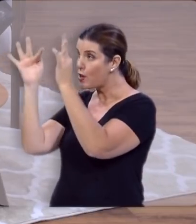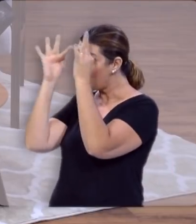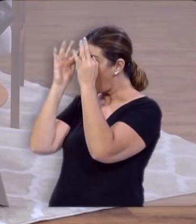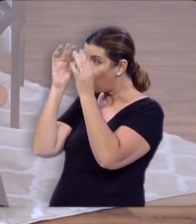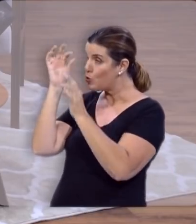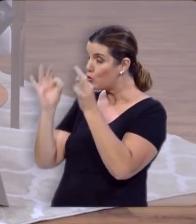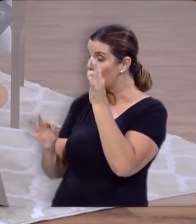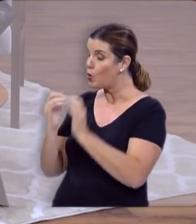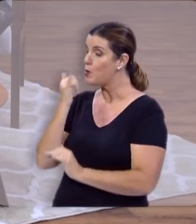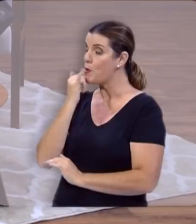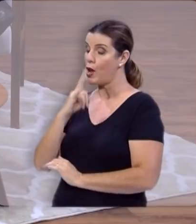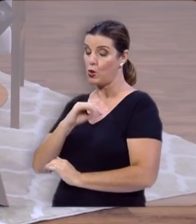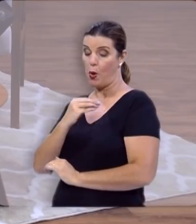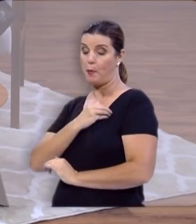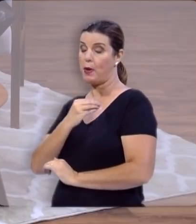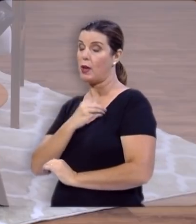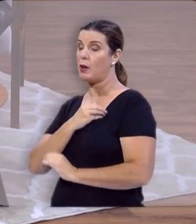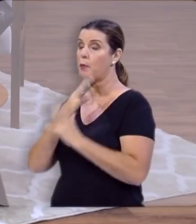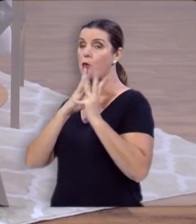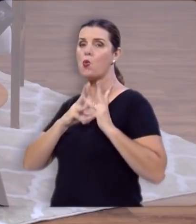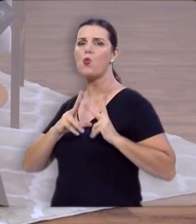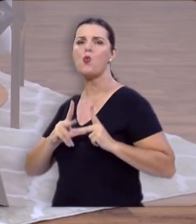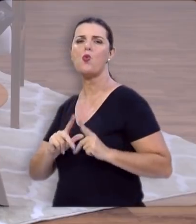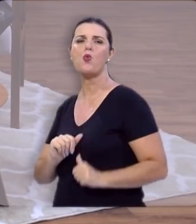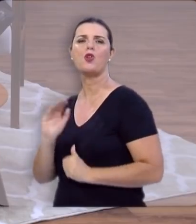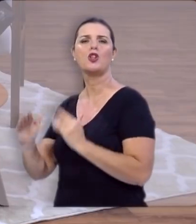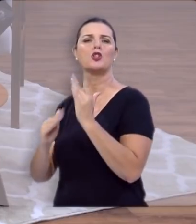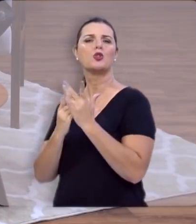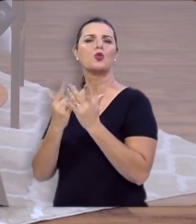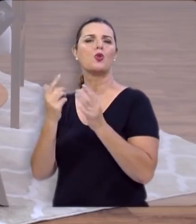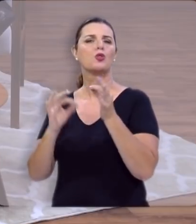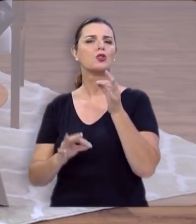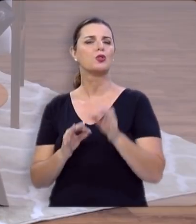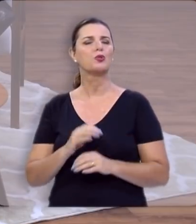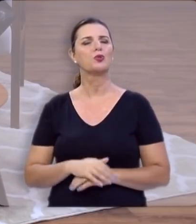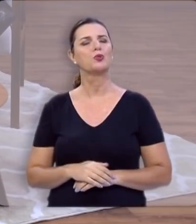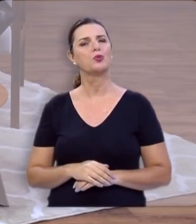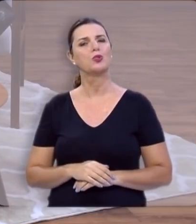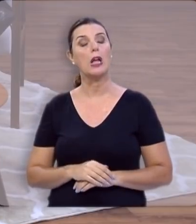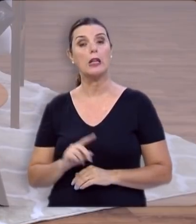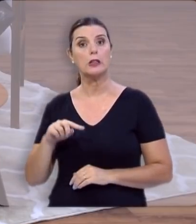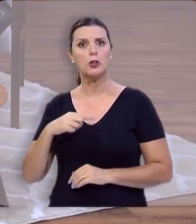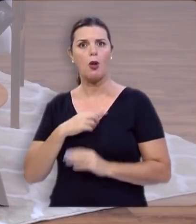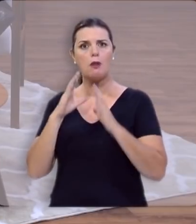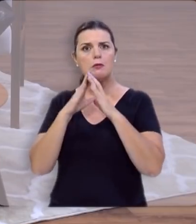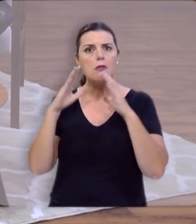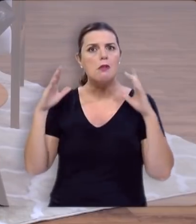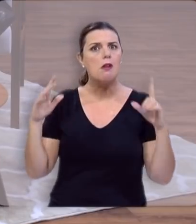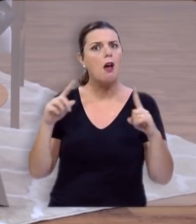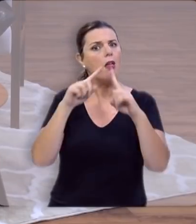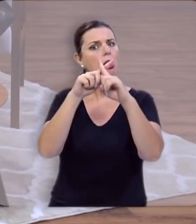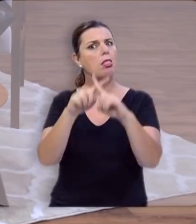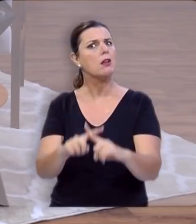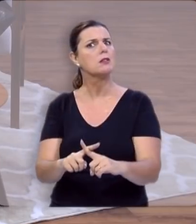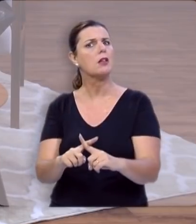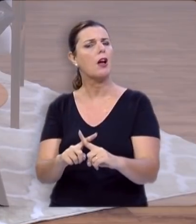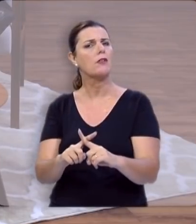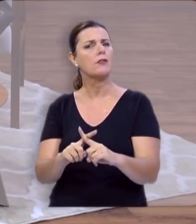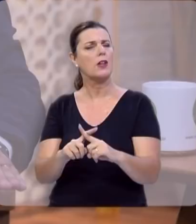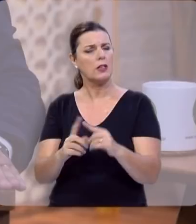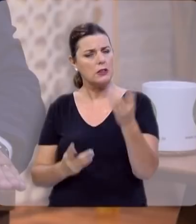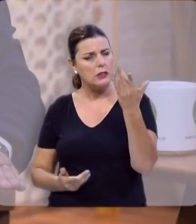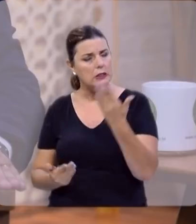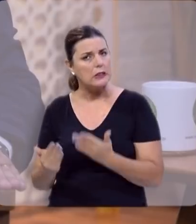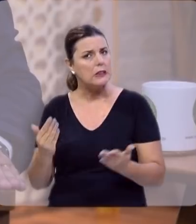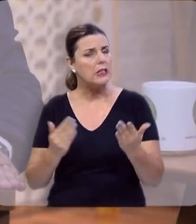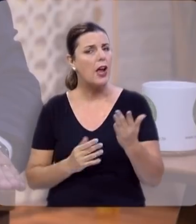nos perdoar os pecados e nos purificar de toda injustiça. Então, o nosso grande desafio como servos de